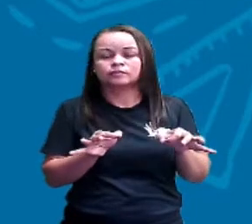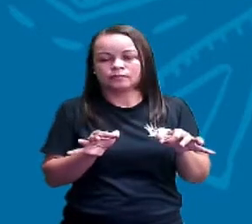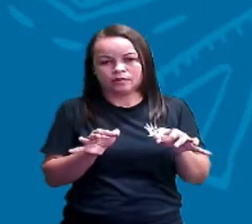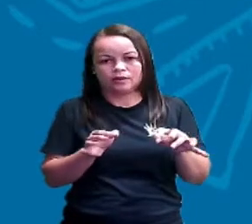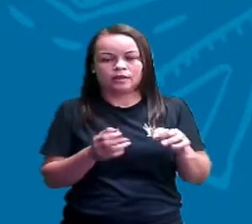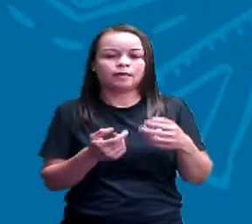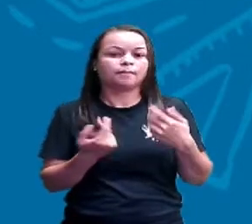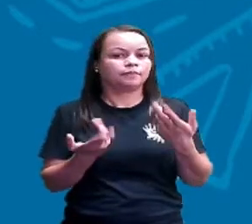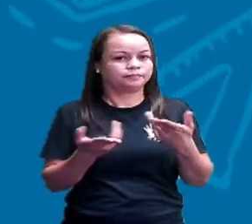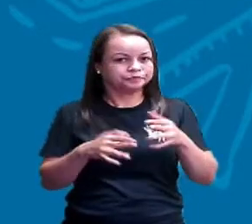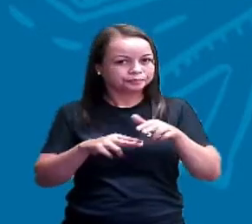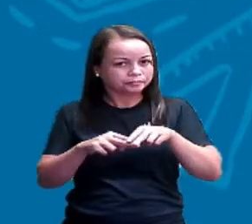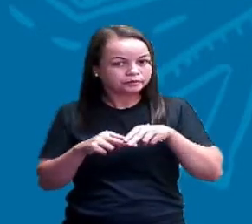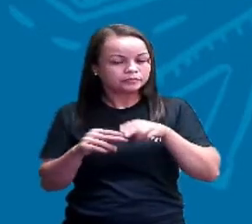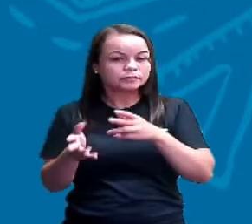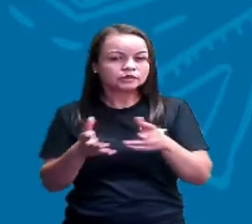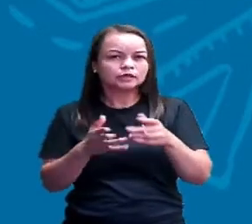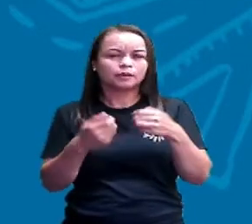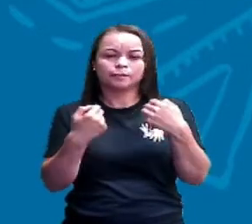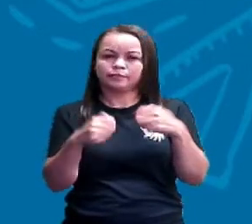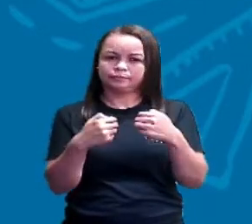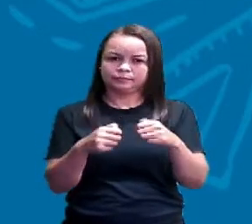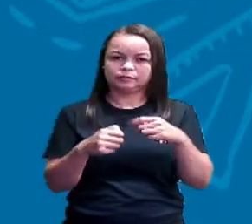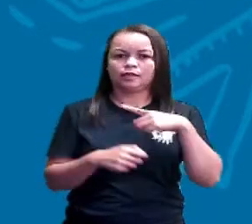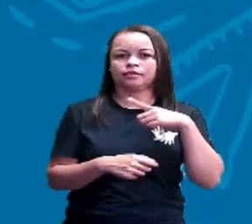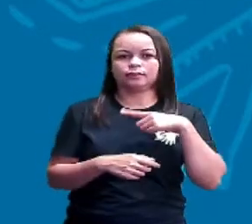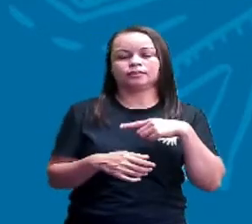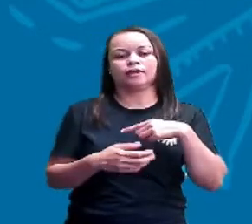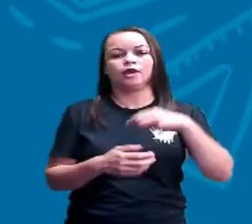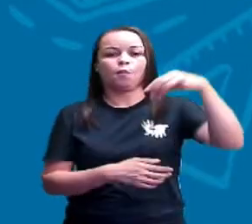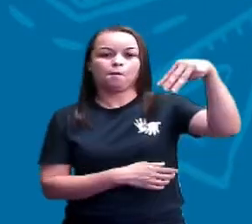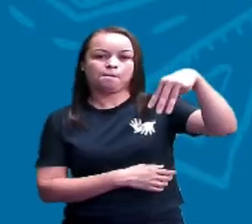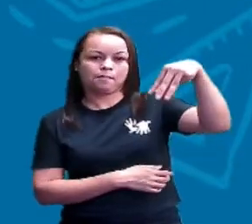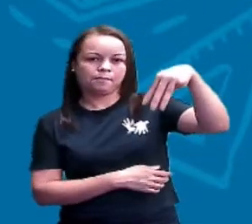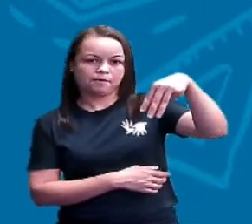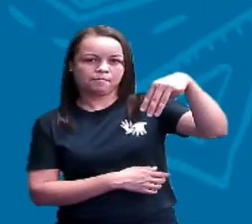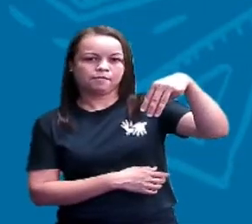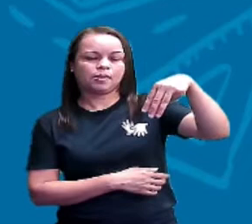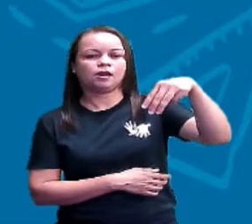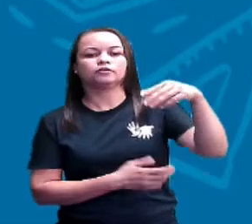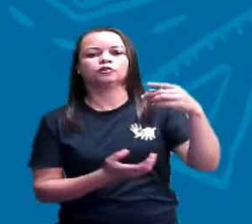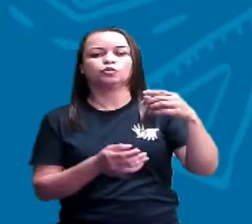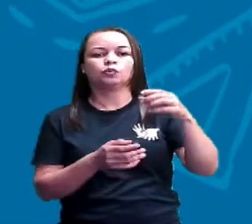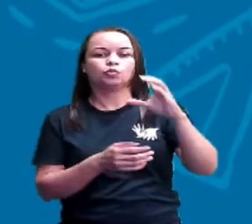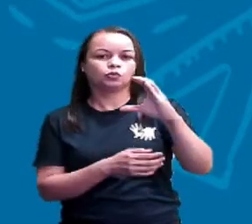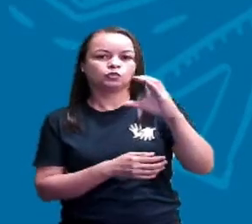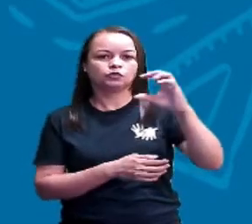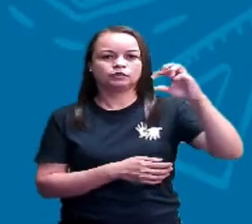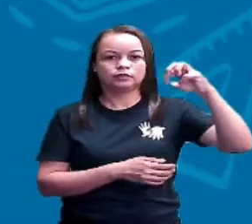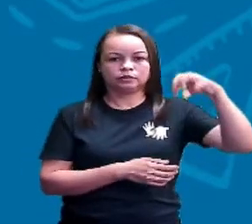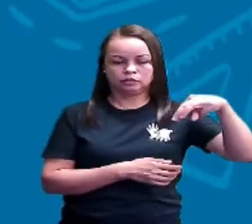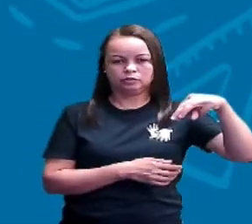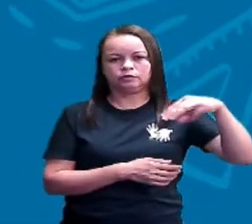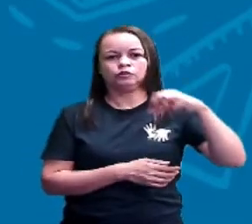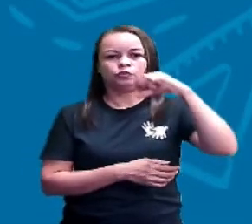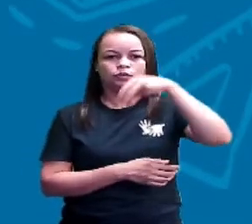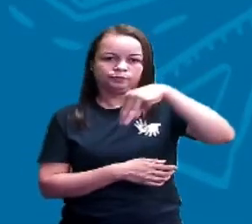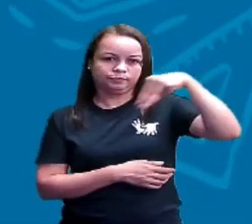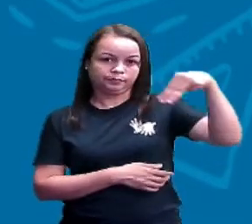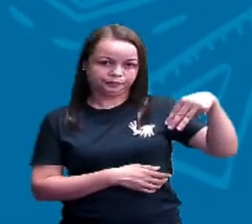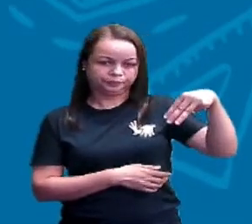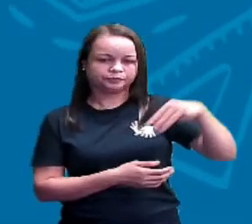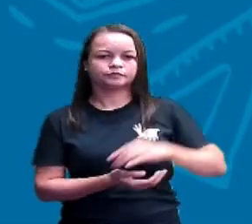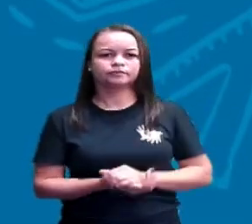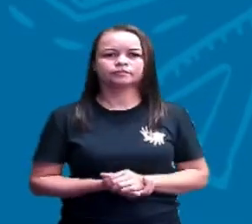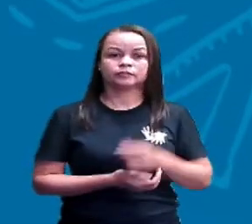Para isso, nós temos o metro, o centímetro e o milímetro. E